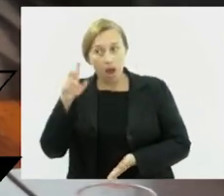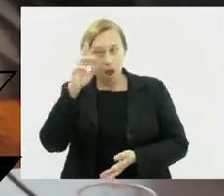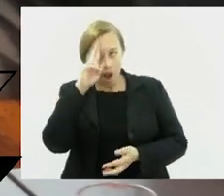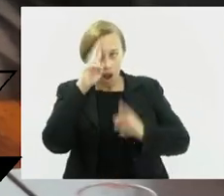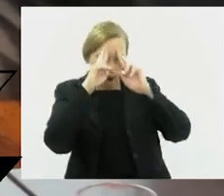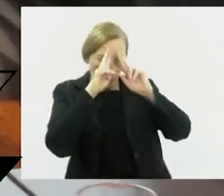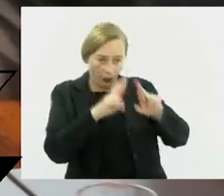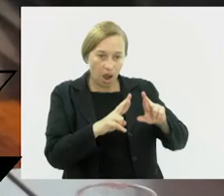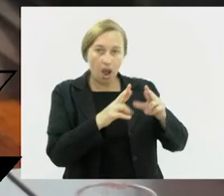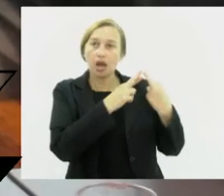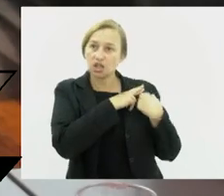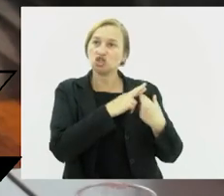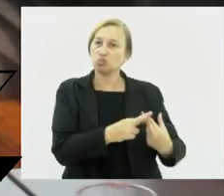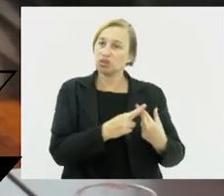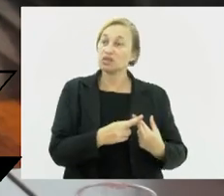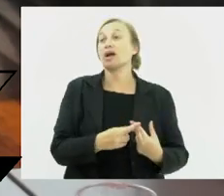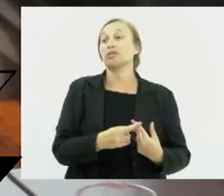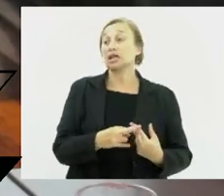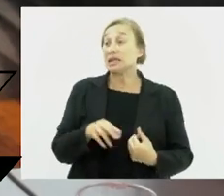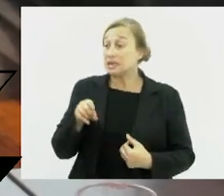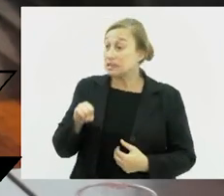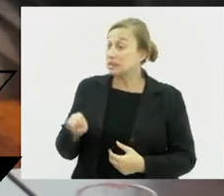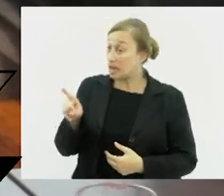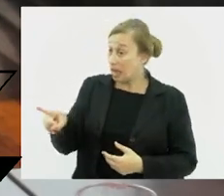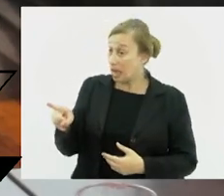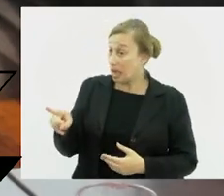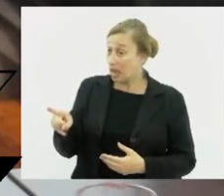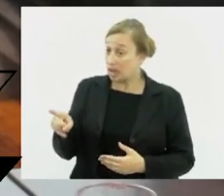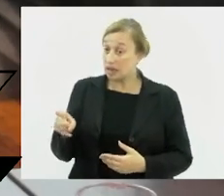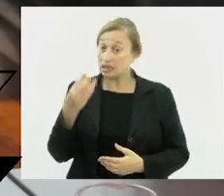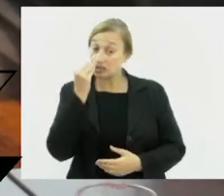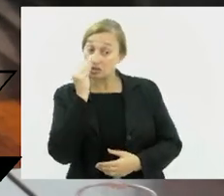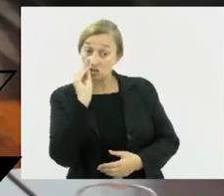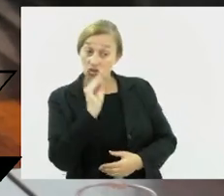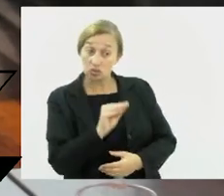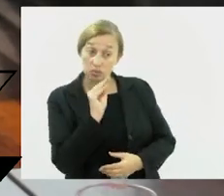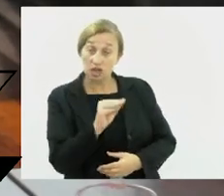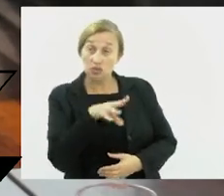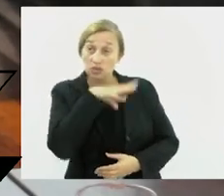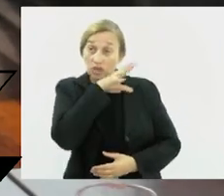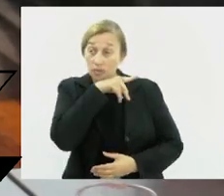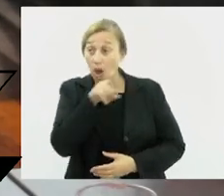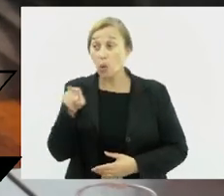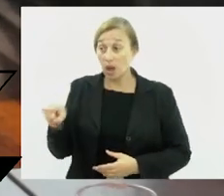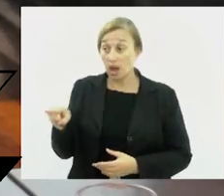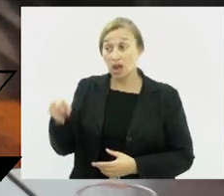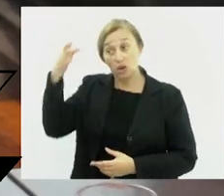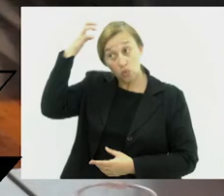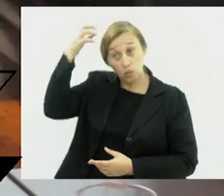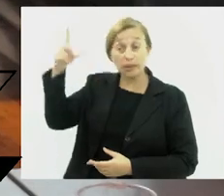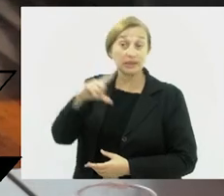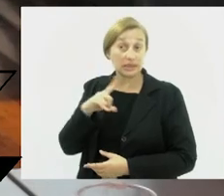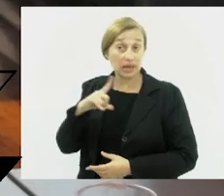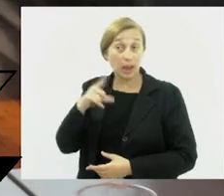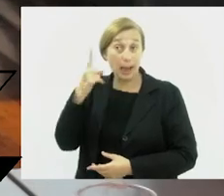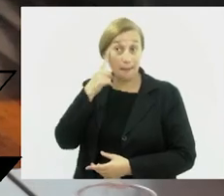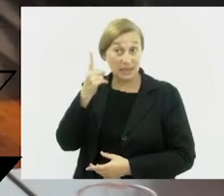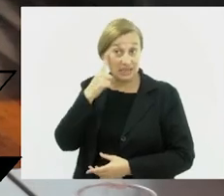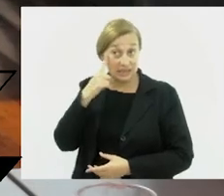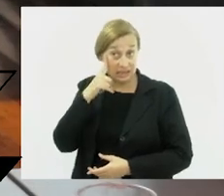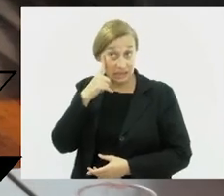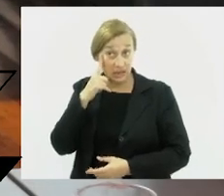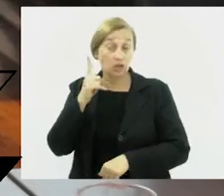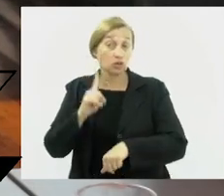esse tutor tem que ser responsabilizado pelos maus-tratos, que é um crime. Então, vamos pensar nisso na hora